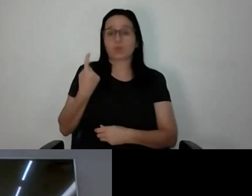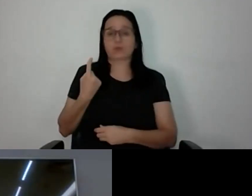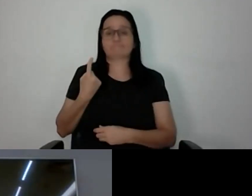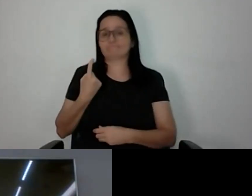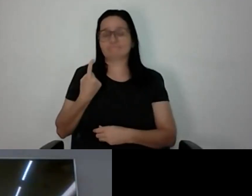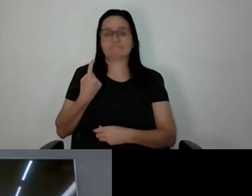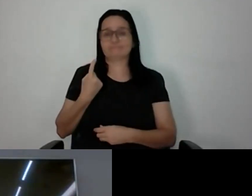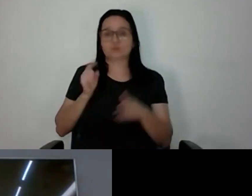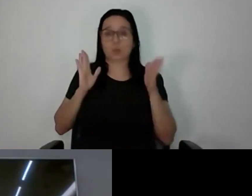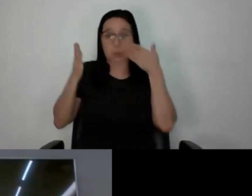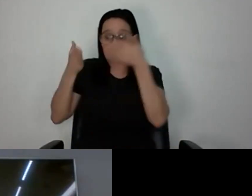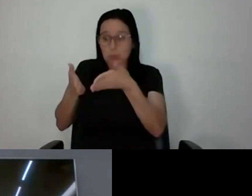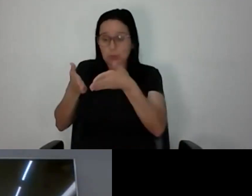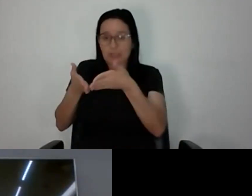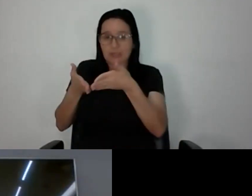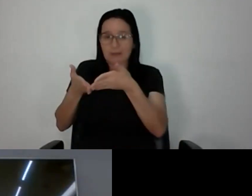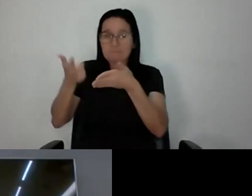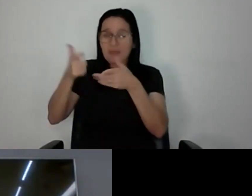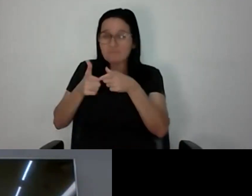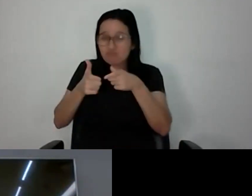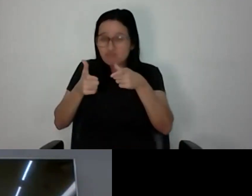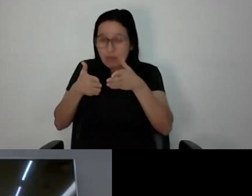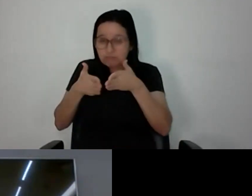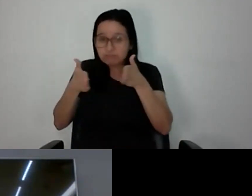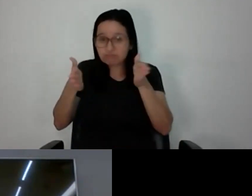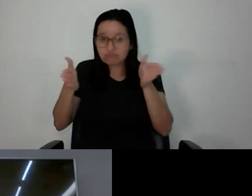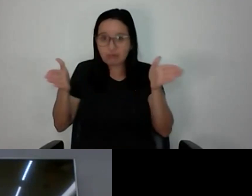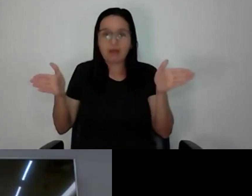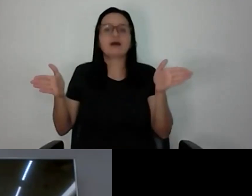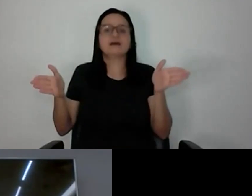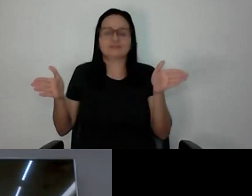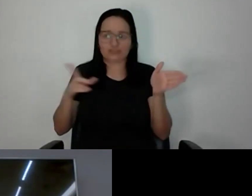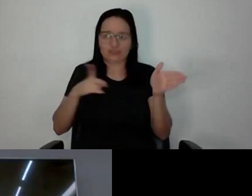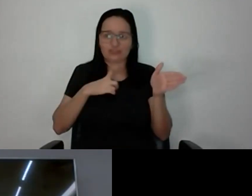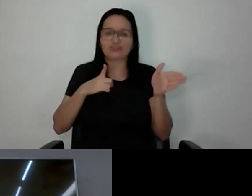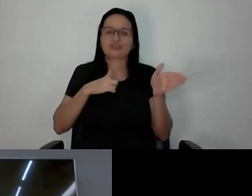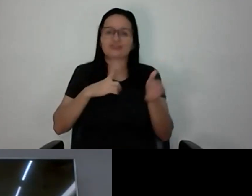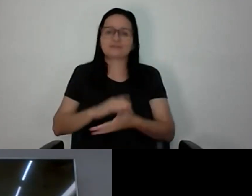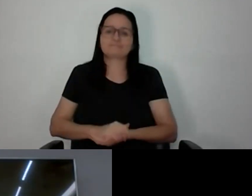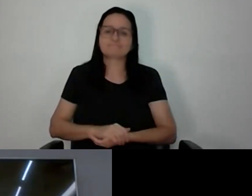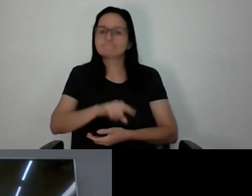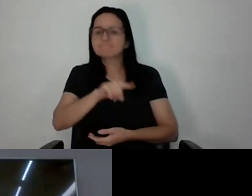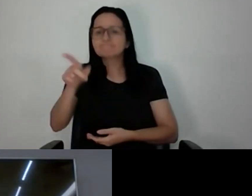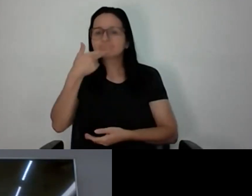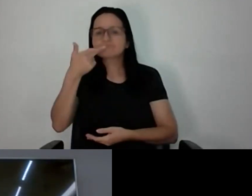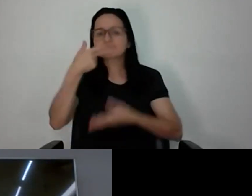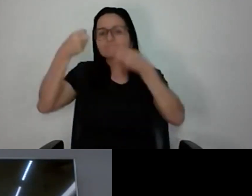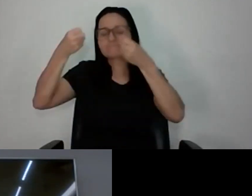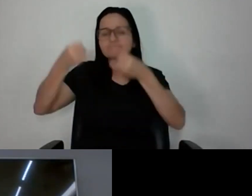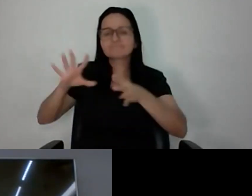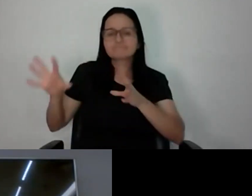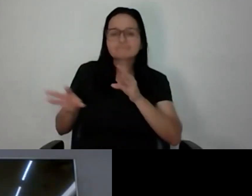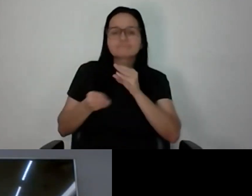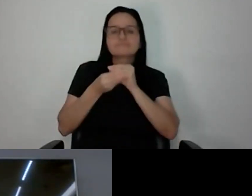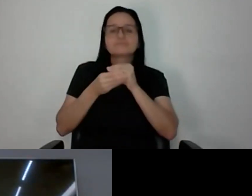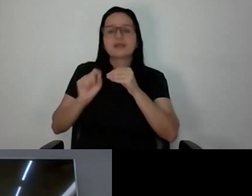dogmática jurídica. Ela vai muito além disso, né? Vou deixar mais alguns minutos para vocês fecharem a fala de vocês, mas antes de qualquer coisa, eu